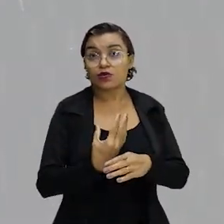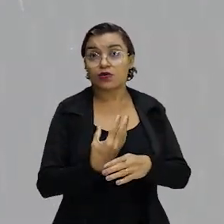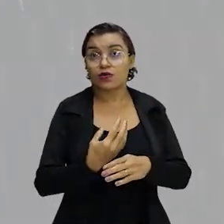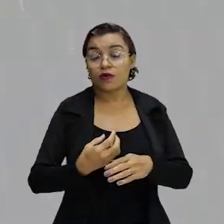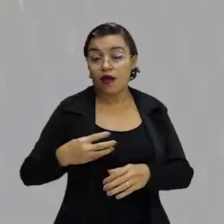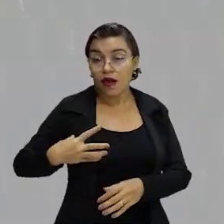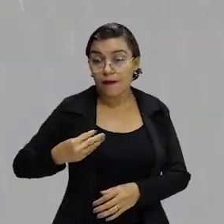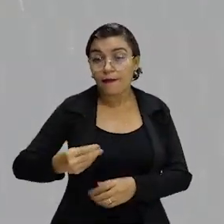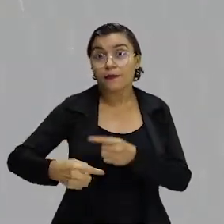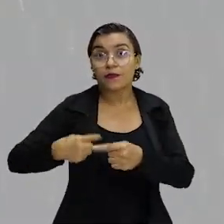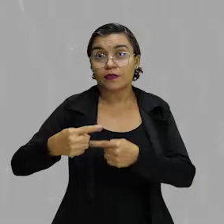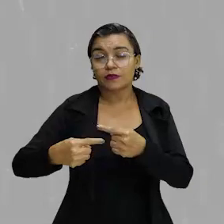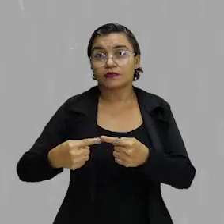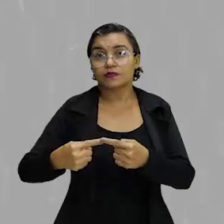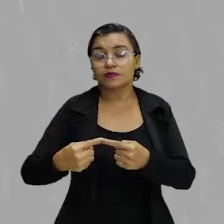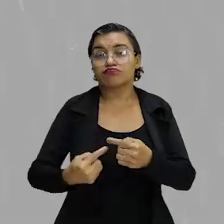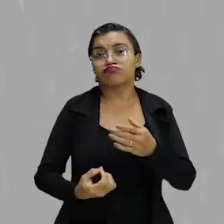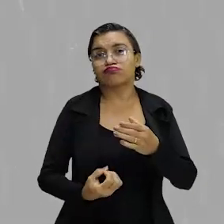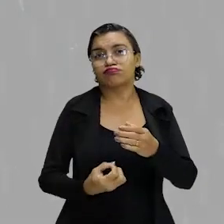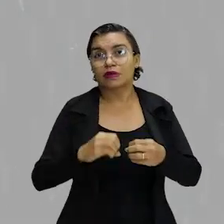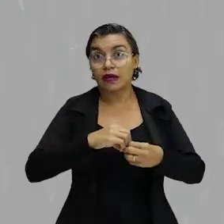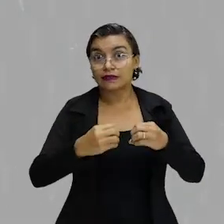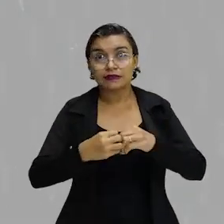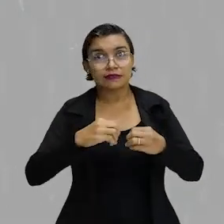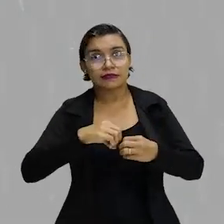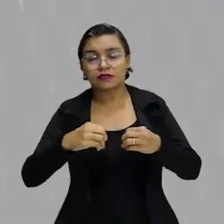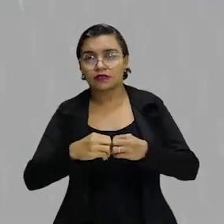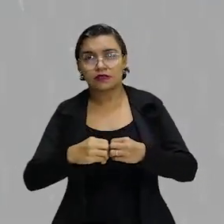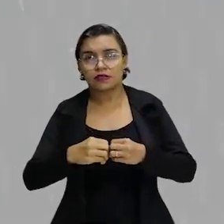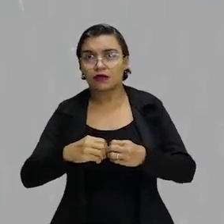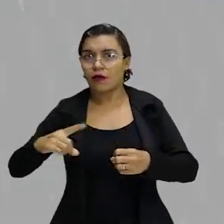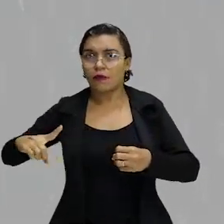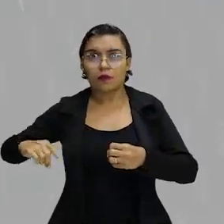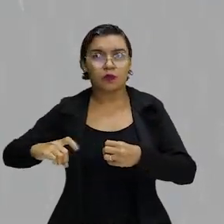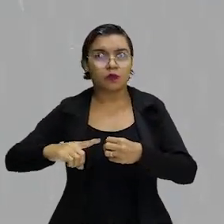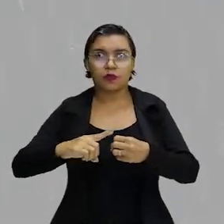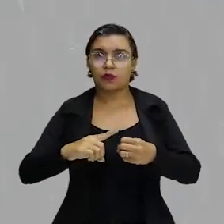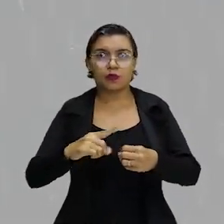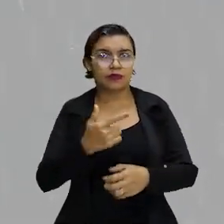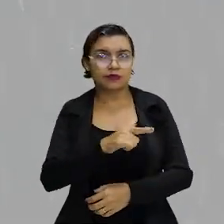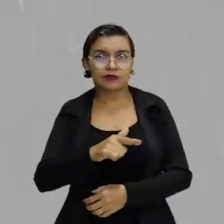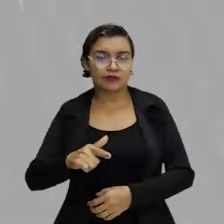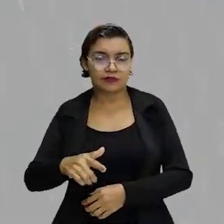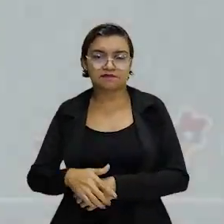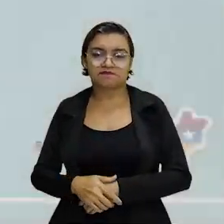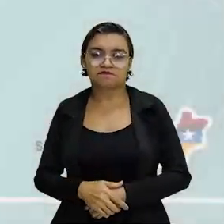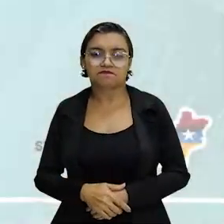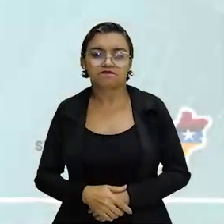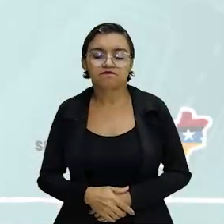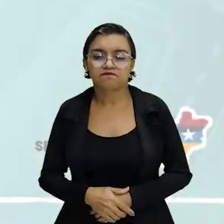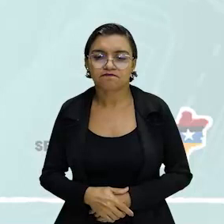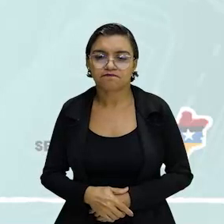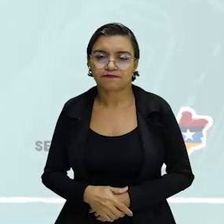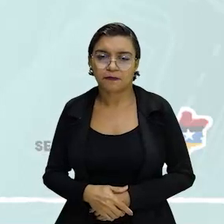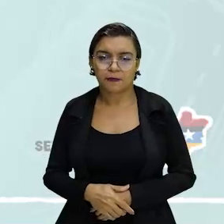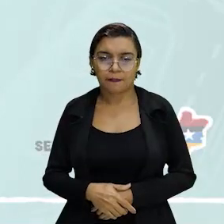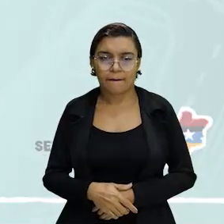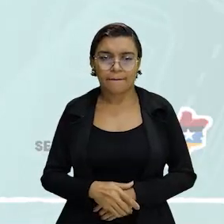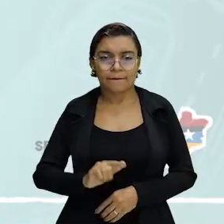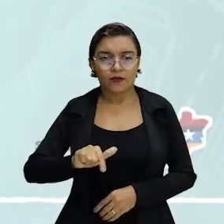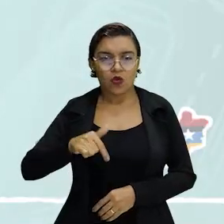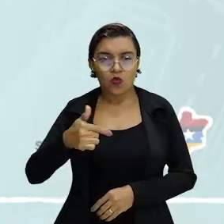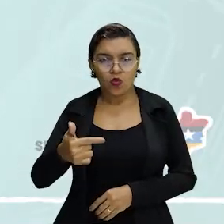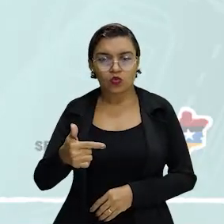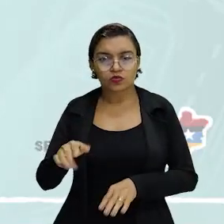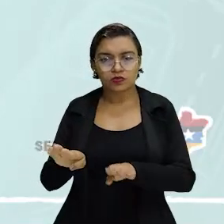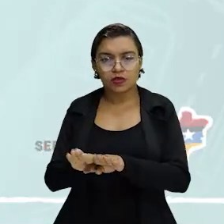assexuada. Para gerar o esporo, não teve troca de material genético, certo? O outro processo de esporulação